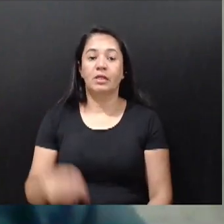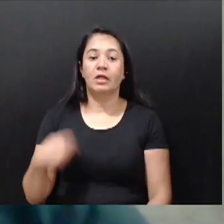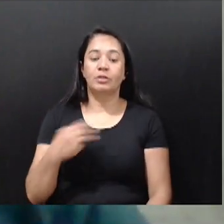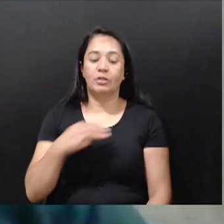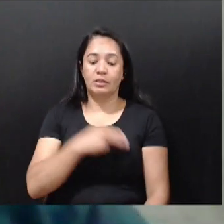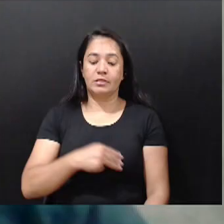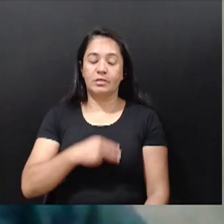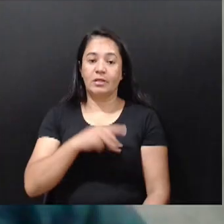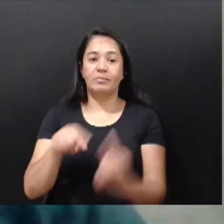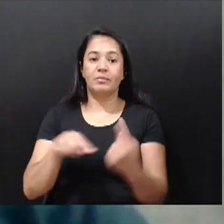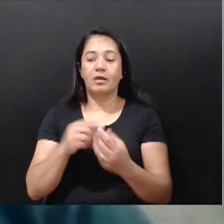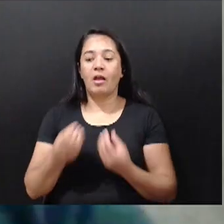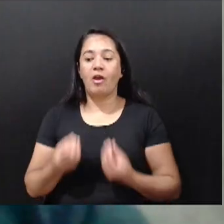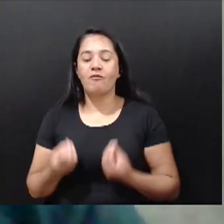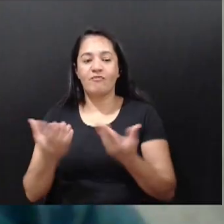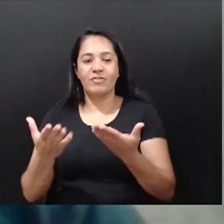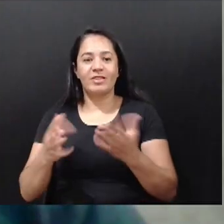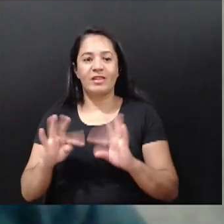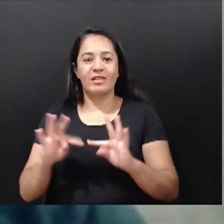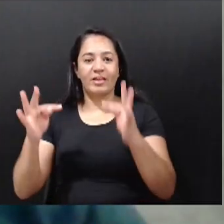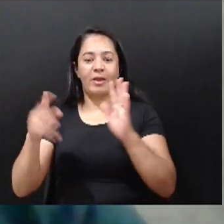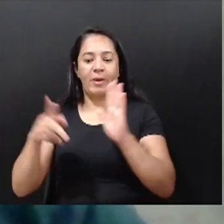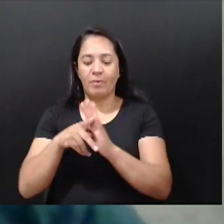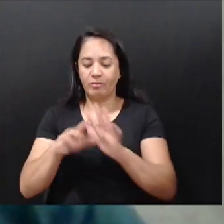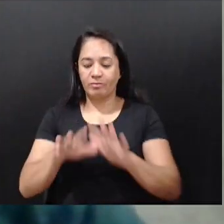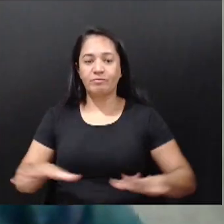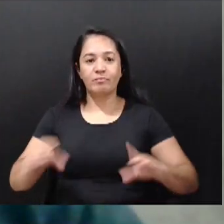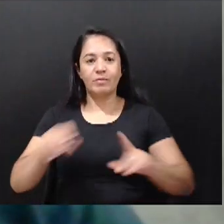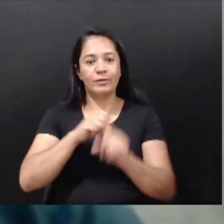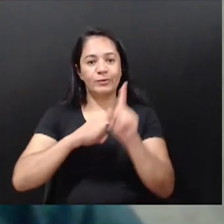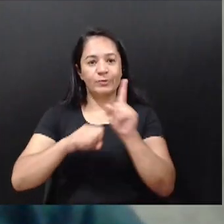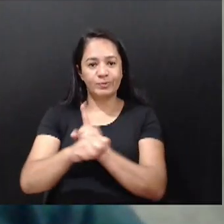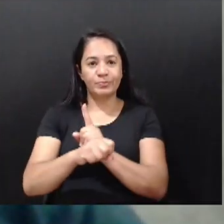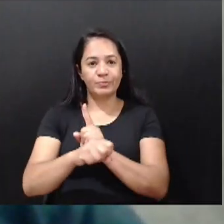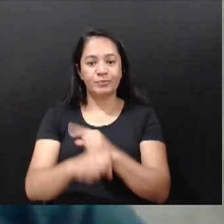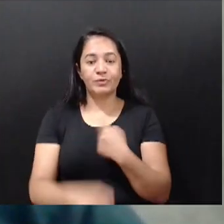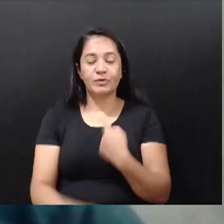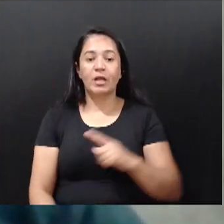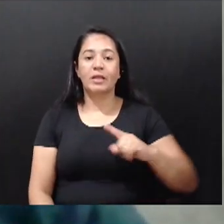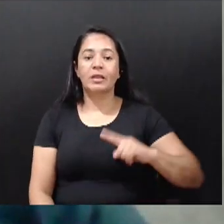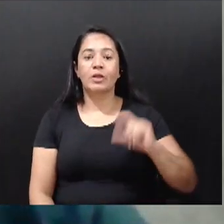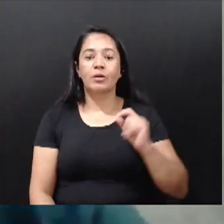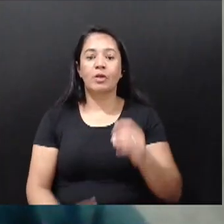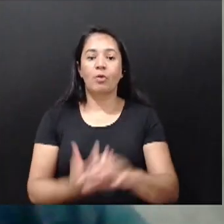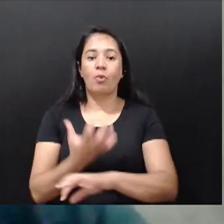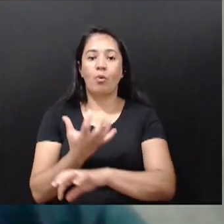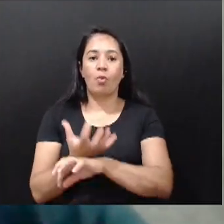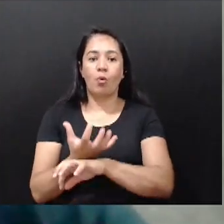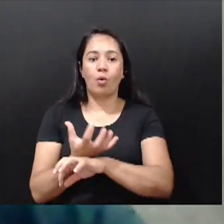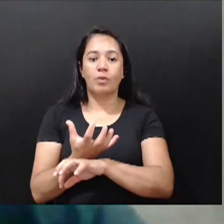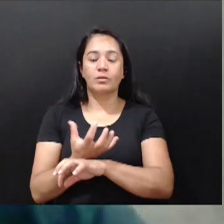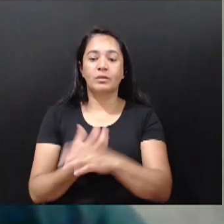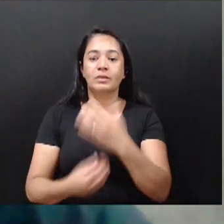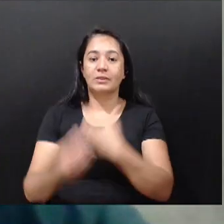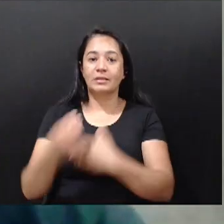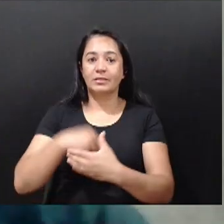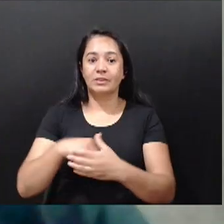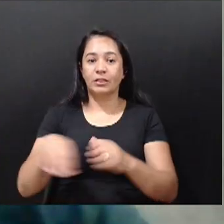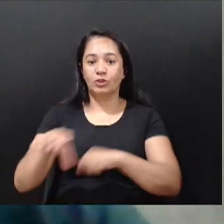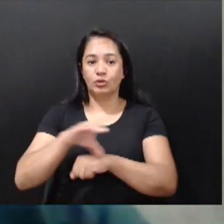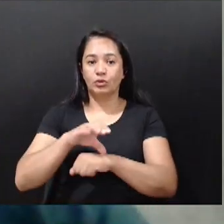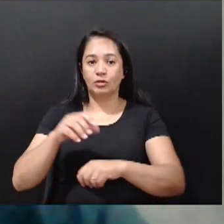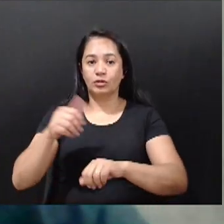aí para a sociedade, né? Então, nós temos uma disciplina dentro do curso de análise e desenvolvimento de